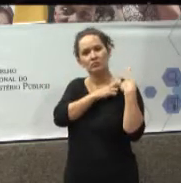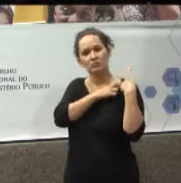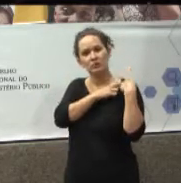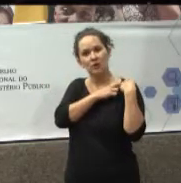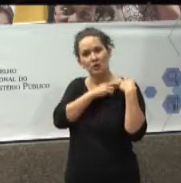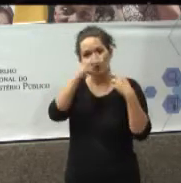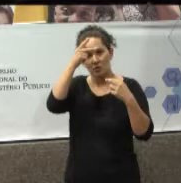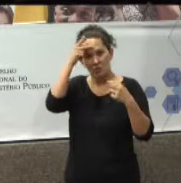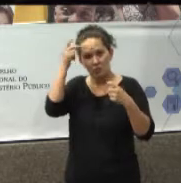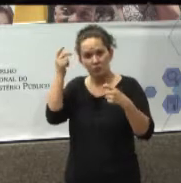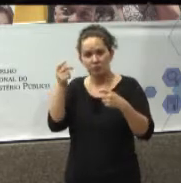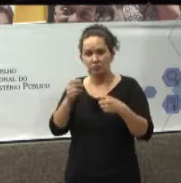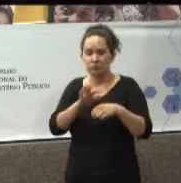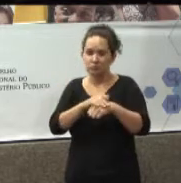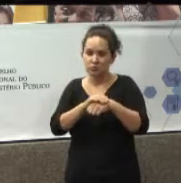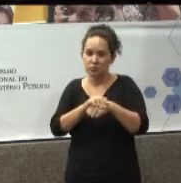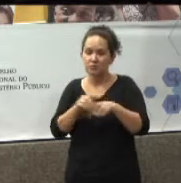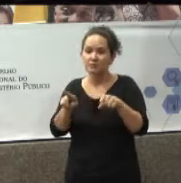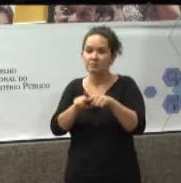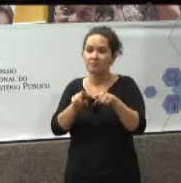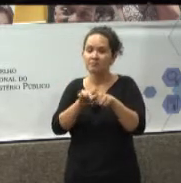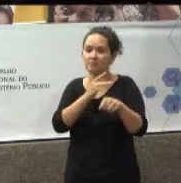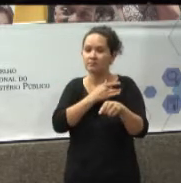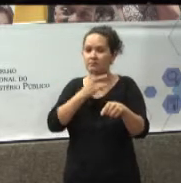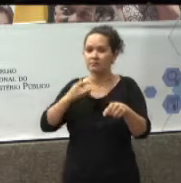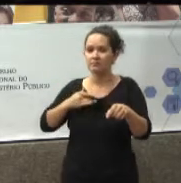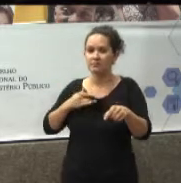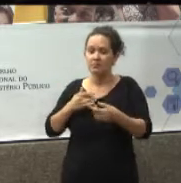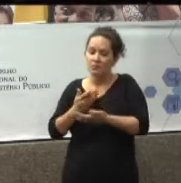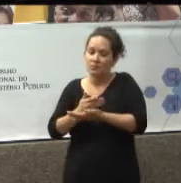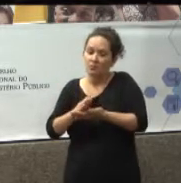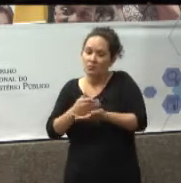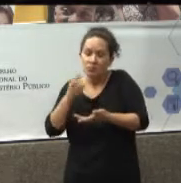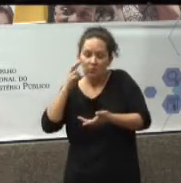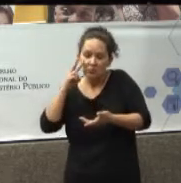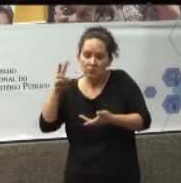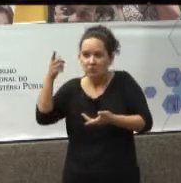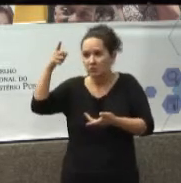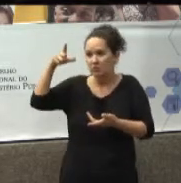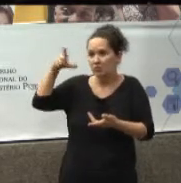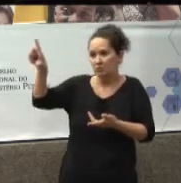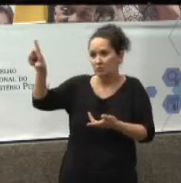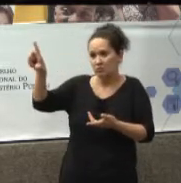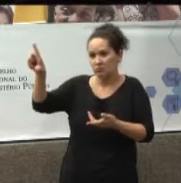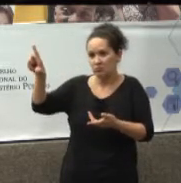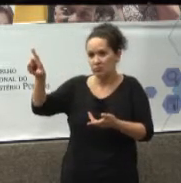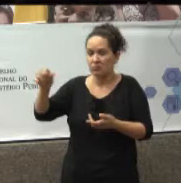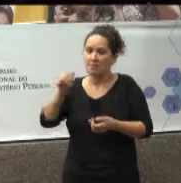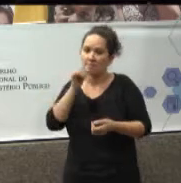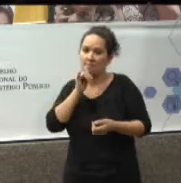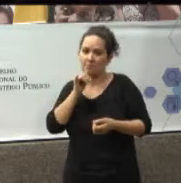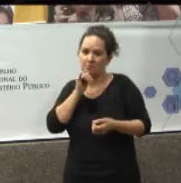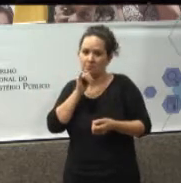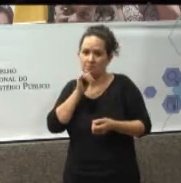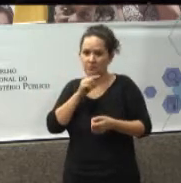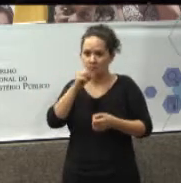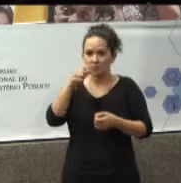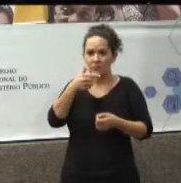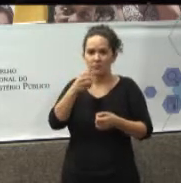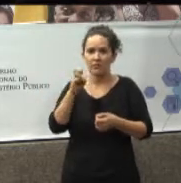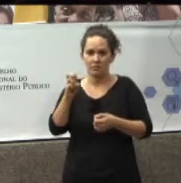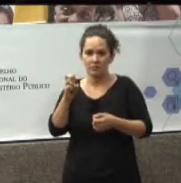paciente com a saúde mas tem alguns que visam outras outras pendências por exemplo no dia 25 de novembro